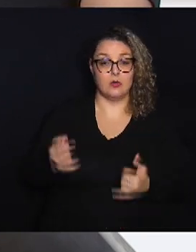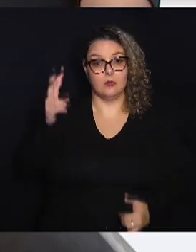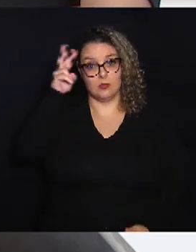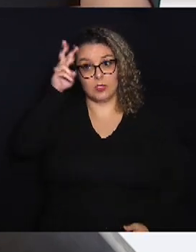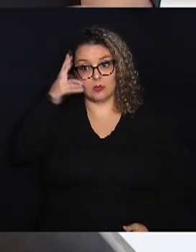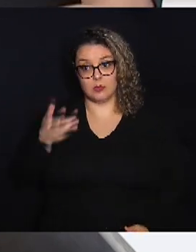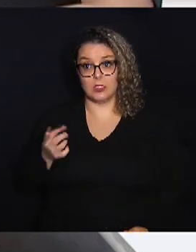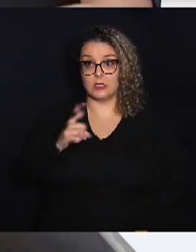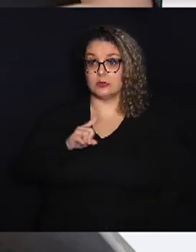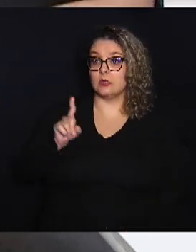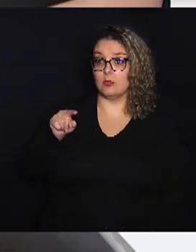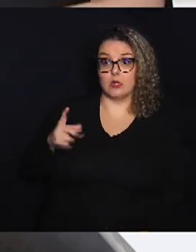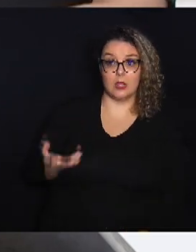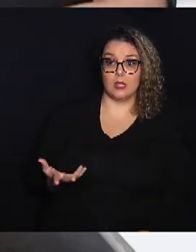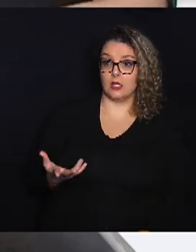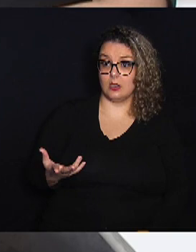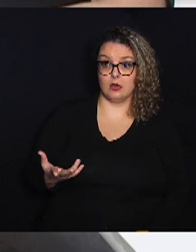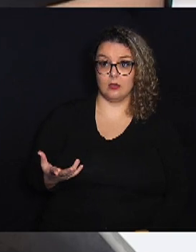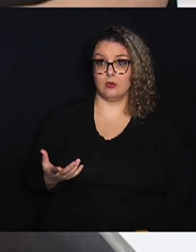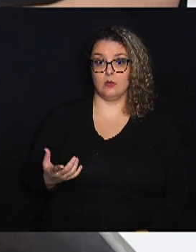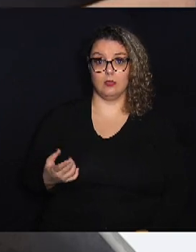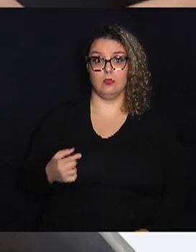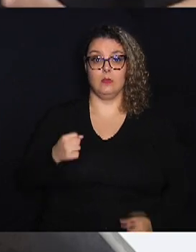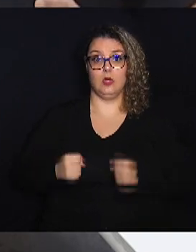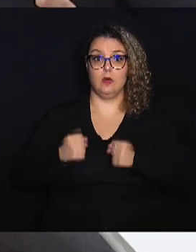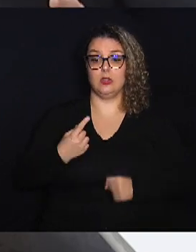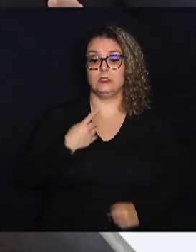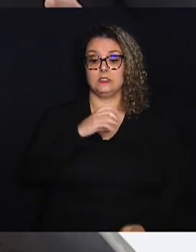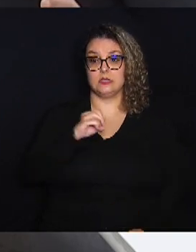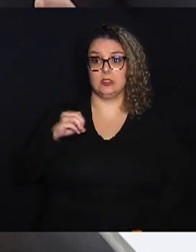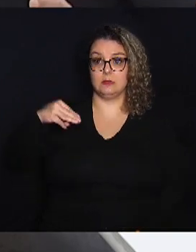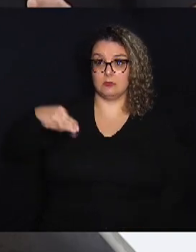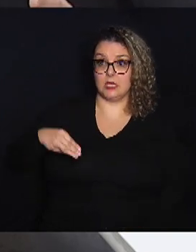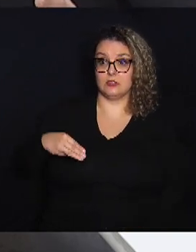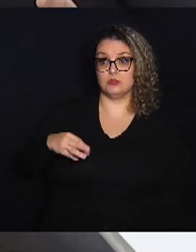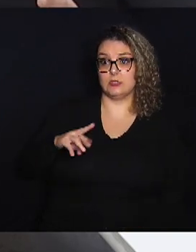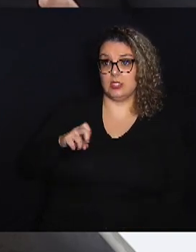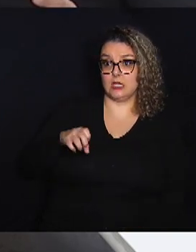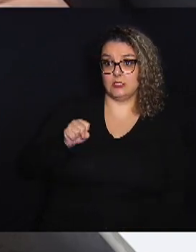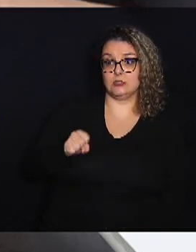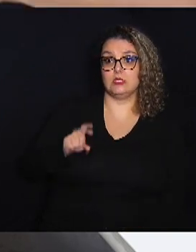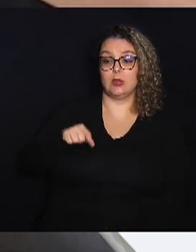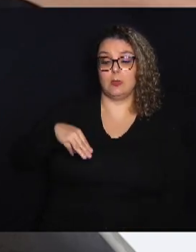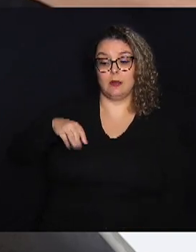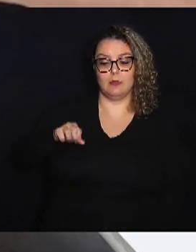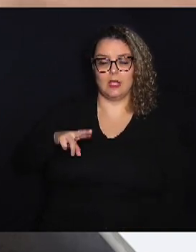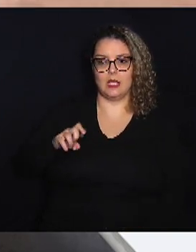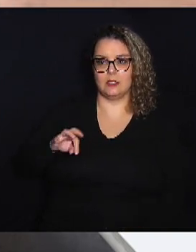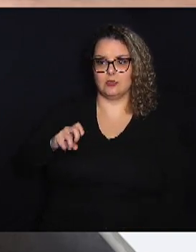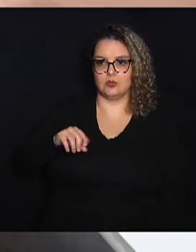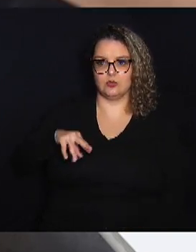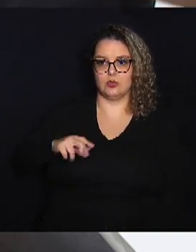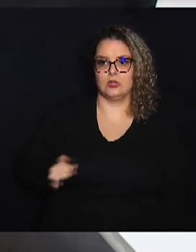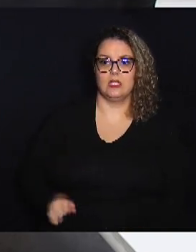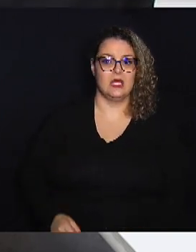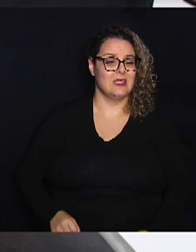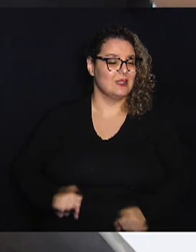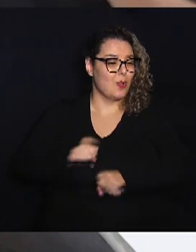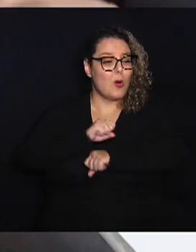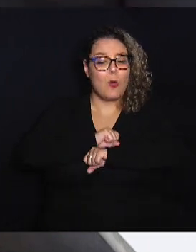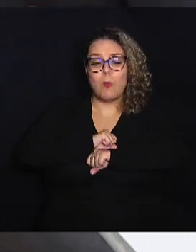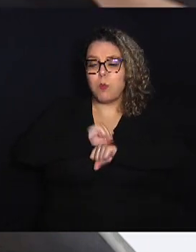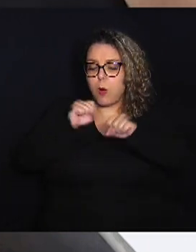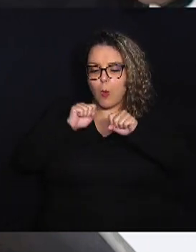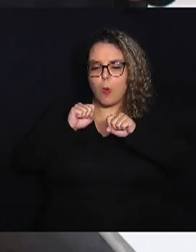isso não é uma corrida de 100 metros rasos, isso é uma maratona. Então não adianta eu dar aquele gás, aquele sprint agora